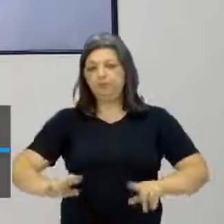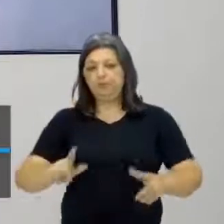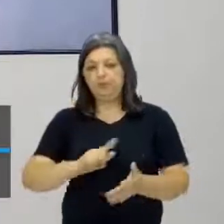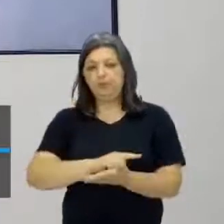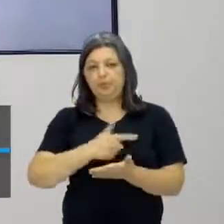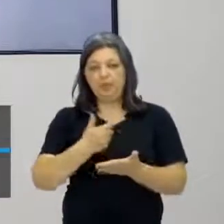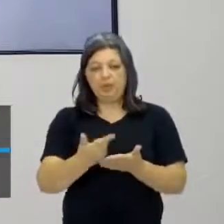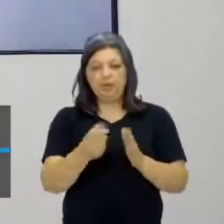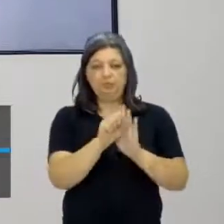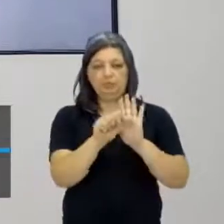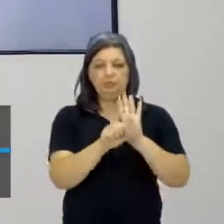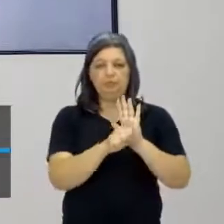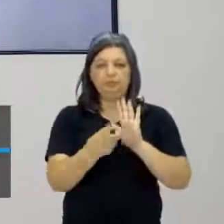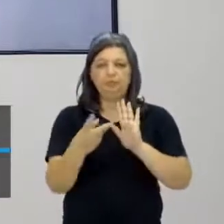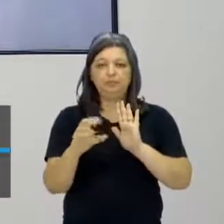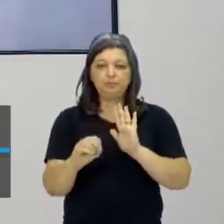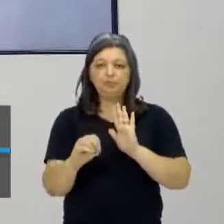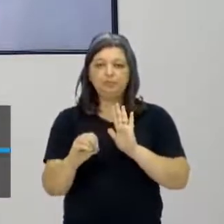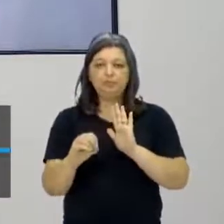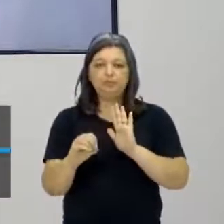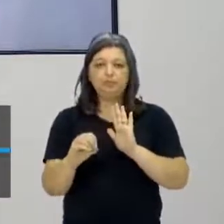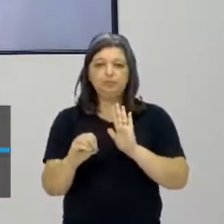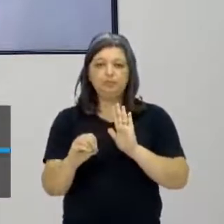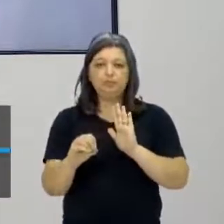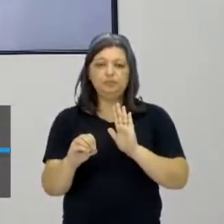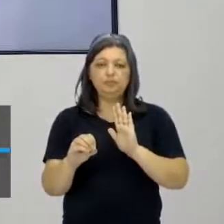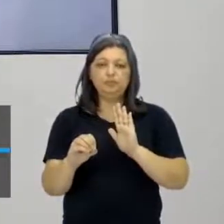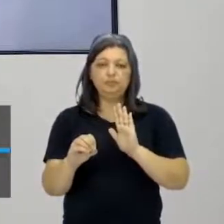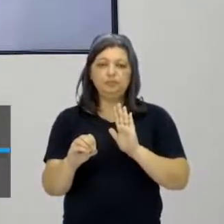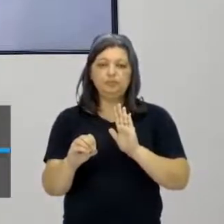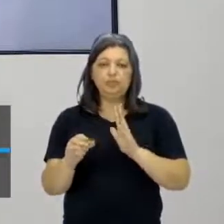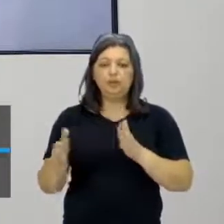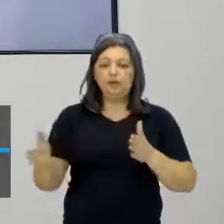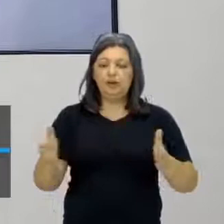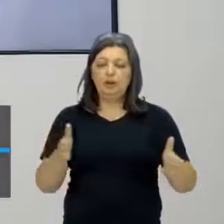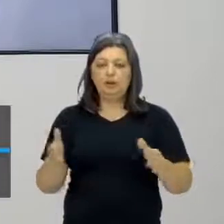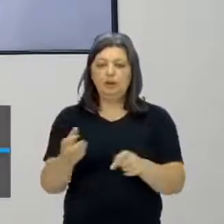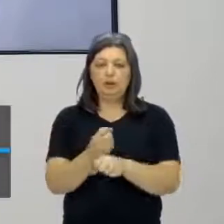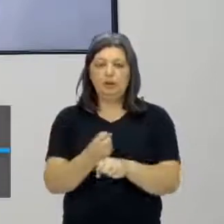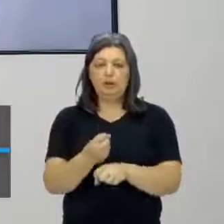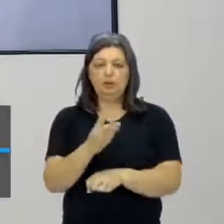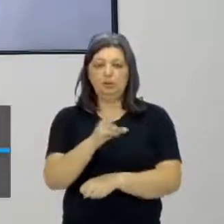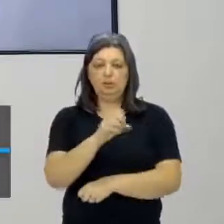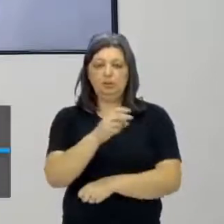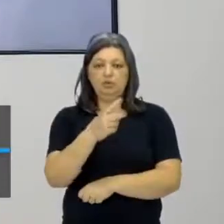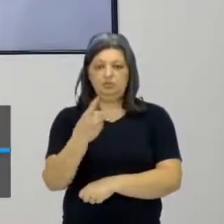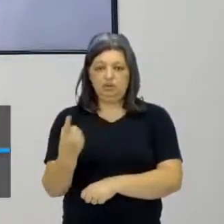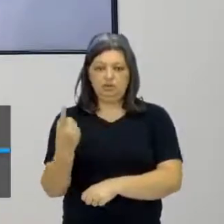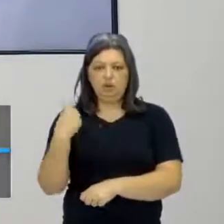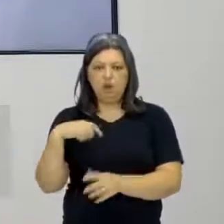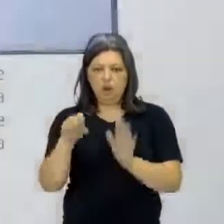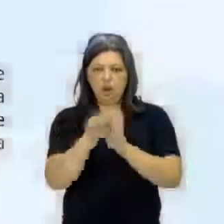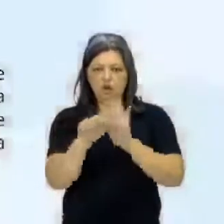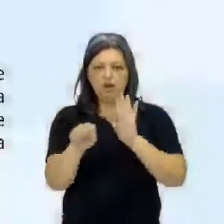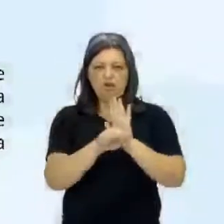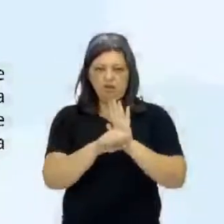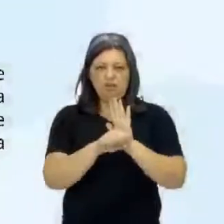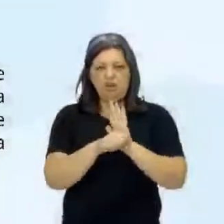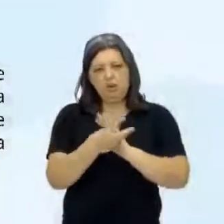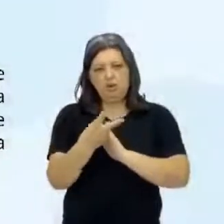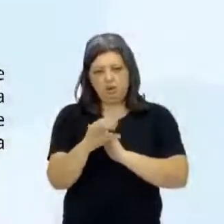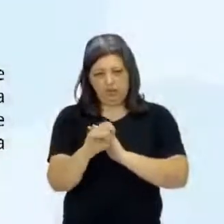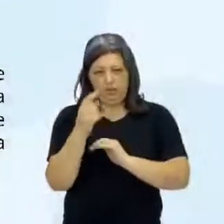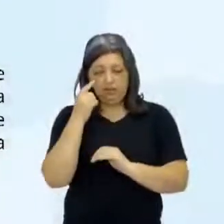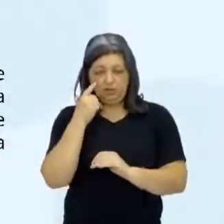jornal do início do século XX e um periódico, um jornal de 2021? Qual a diferença? Tá aqui, olha. Olha o jornal do início do século